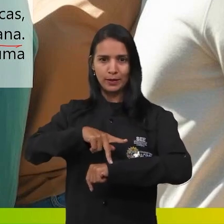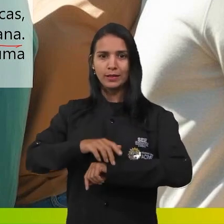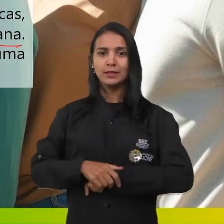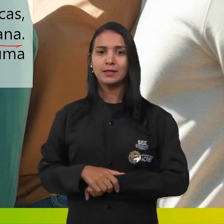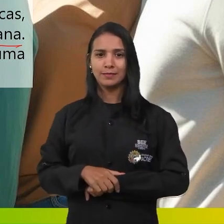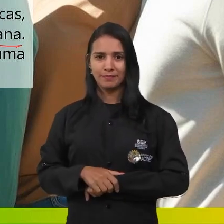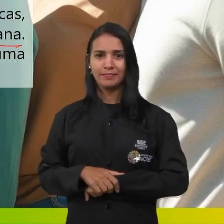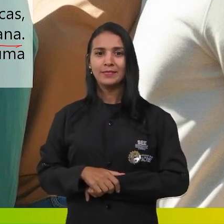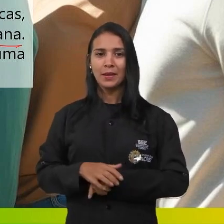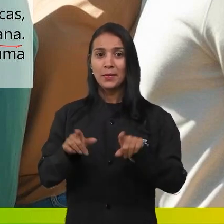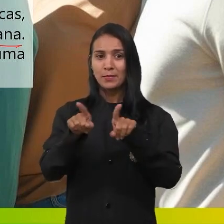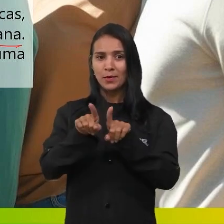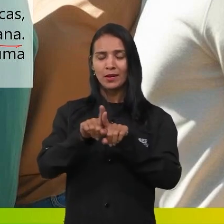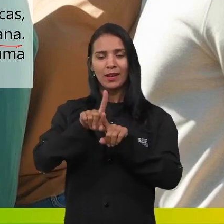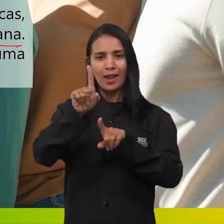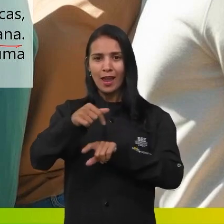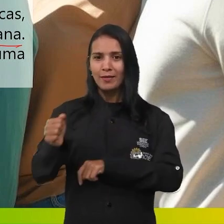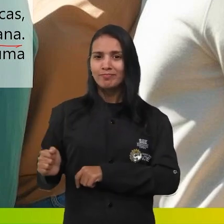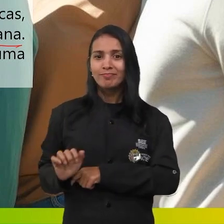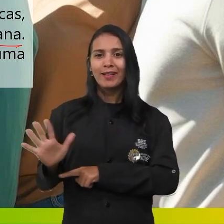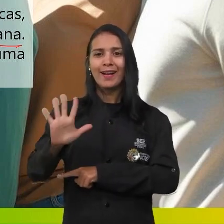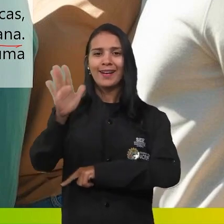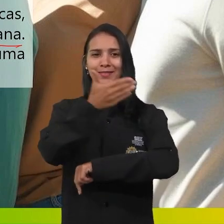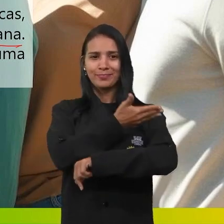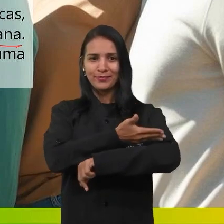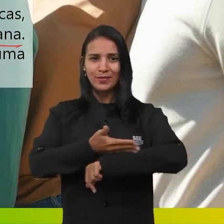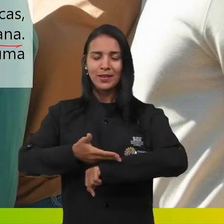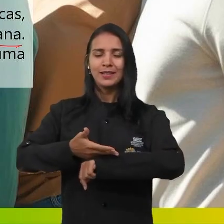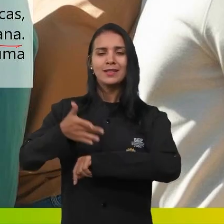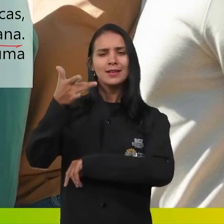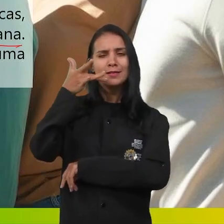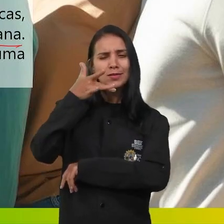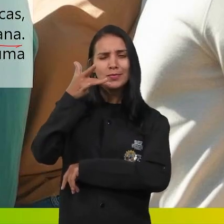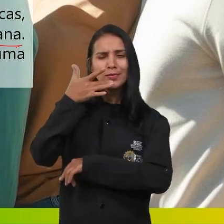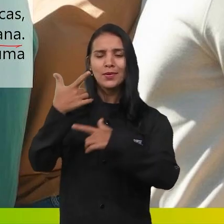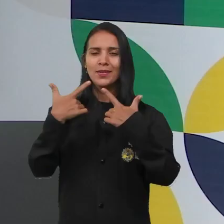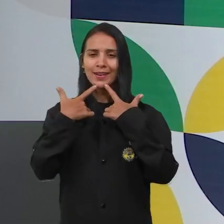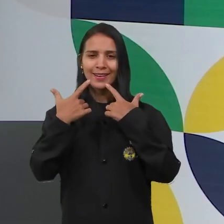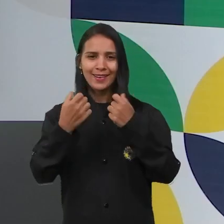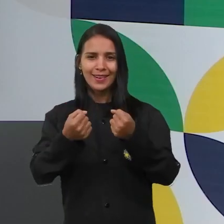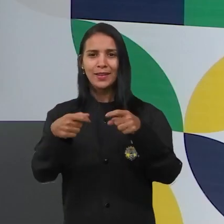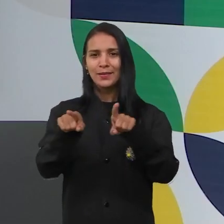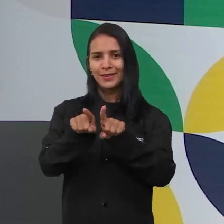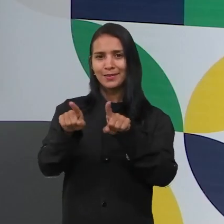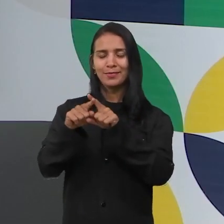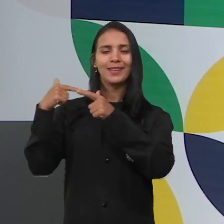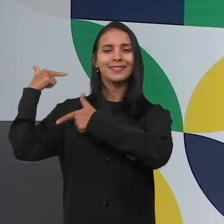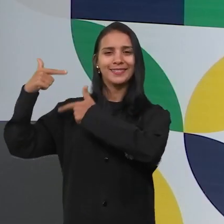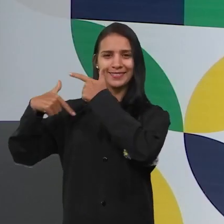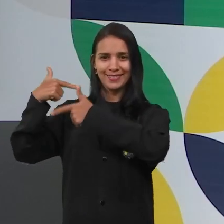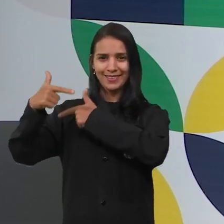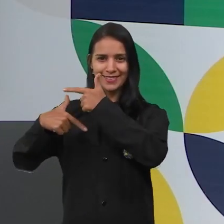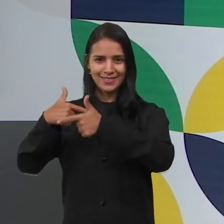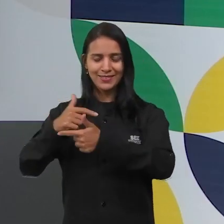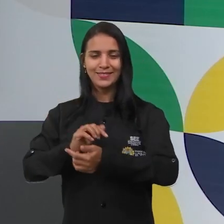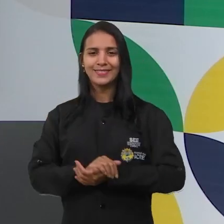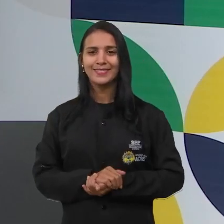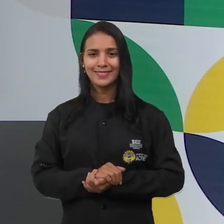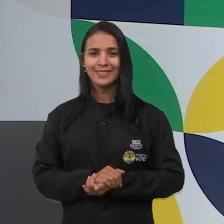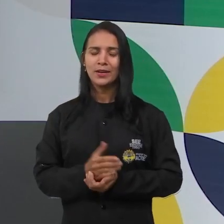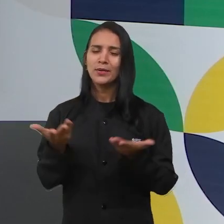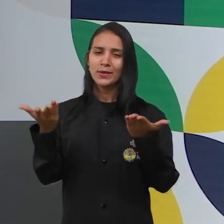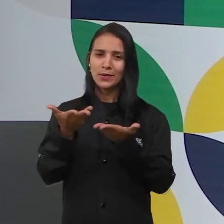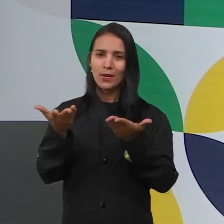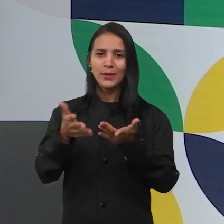uma riqueza de costumes, sabores, línguas e tradições. Então, a gente encerra aí a aula com